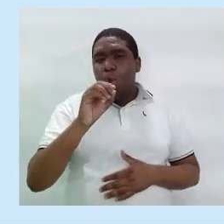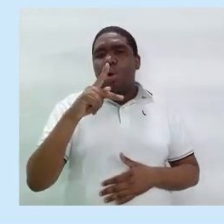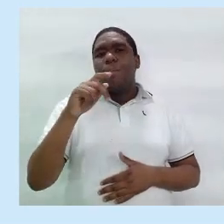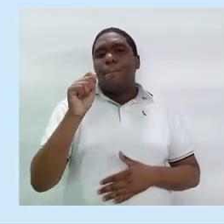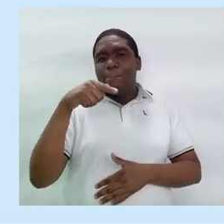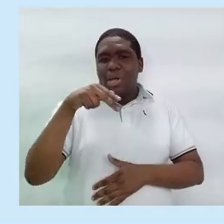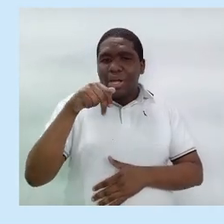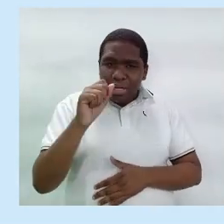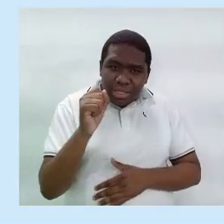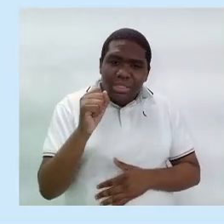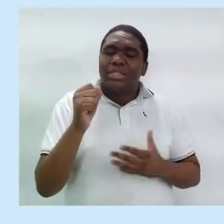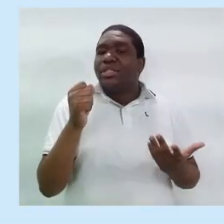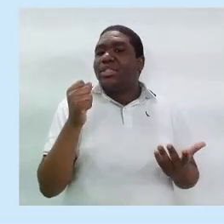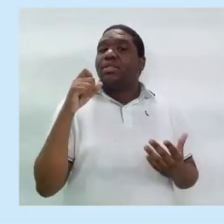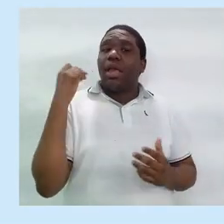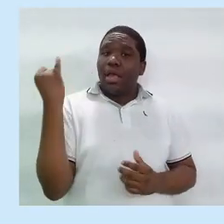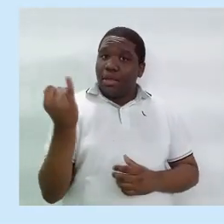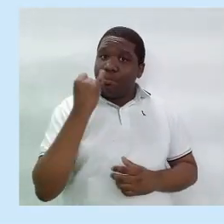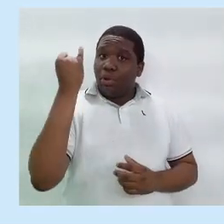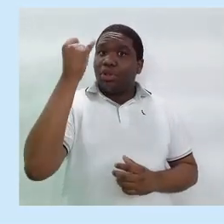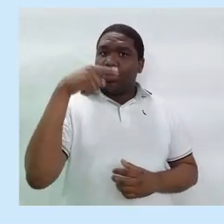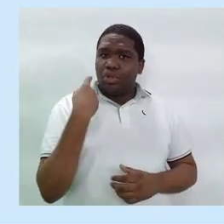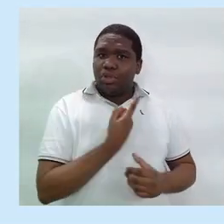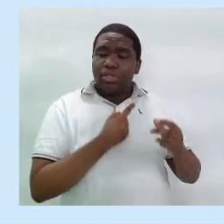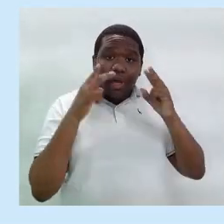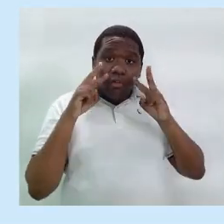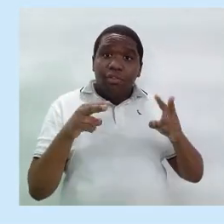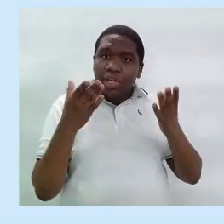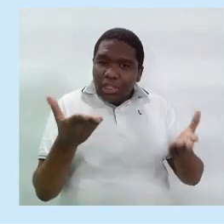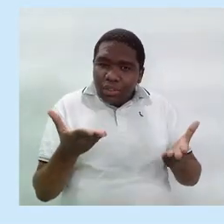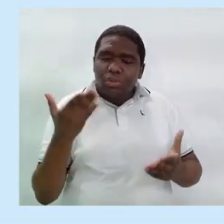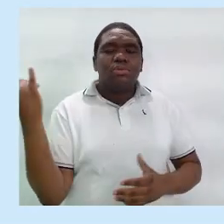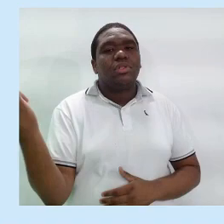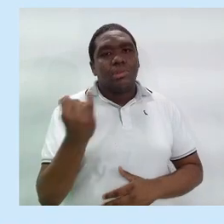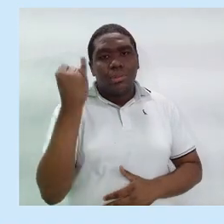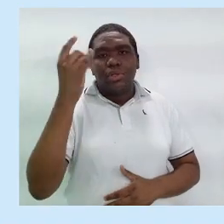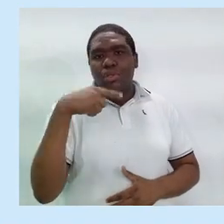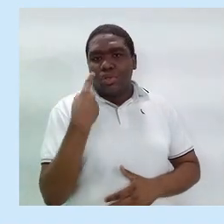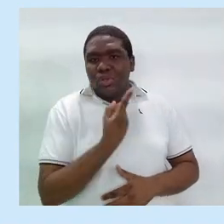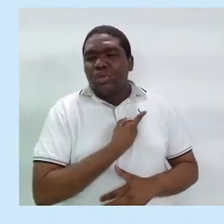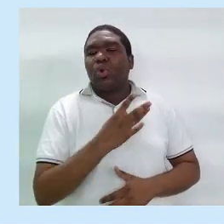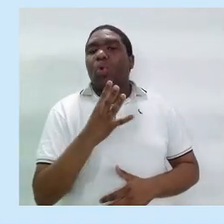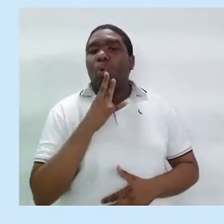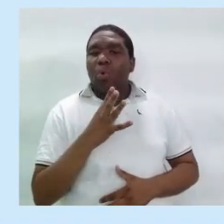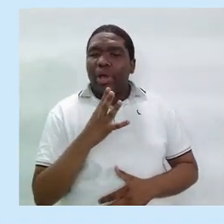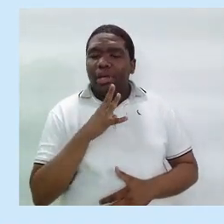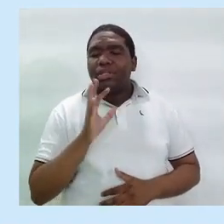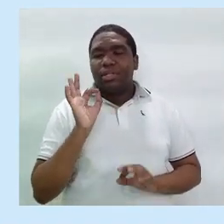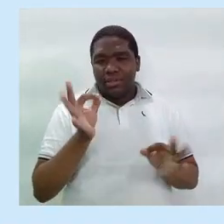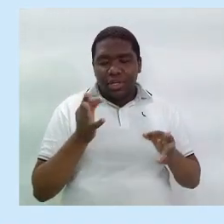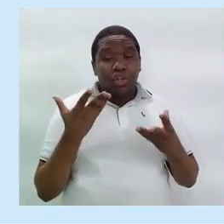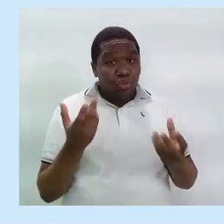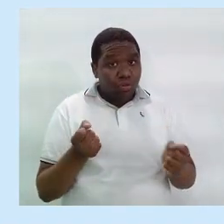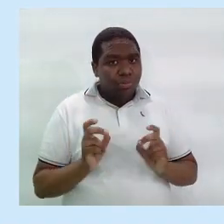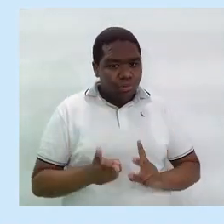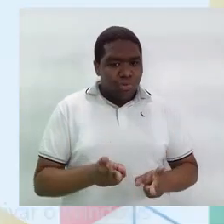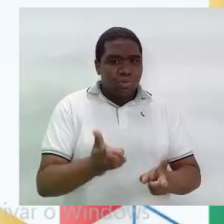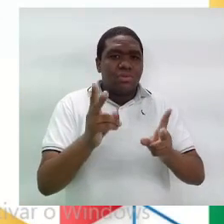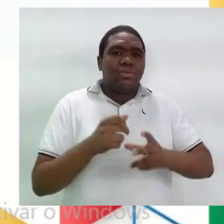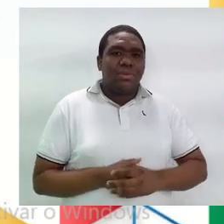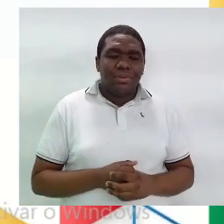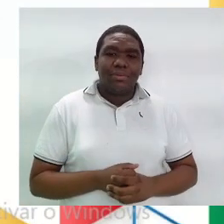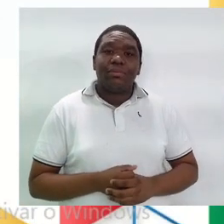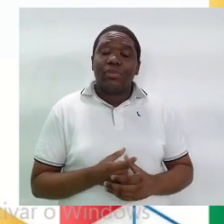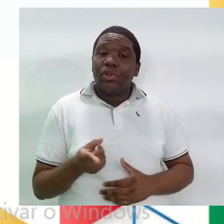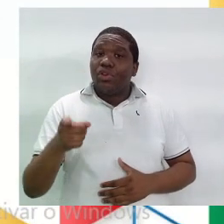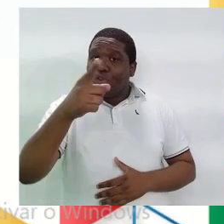são wiccanas. É importante observar isso, é importante conhecer. Vamos adiante. Na tela